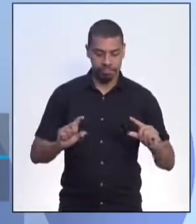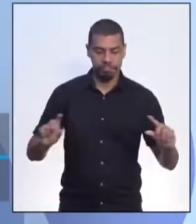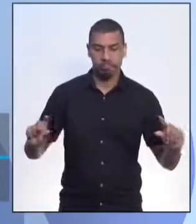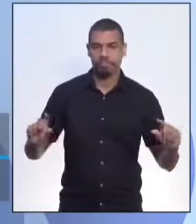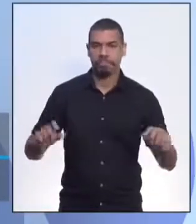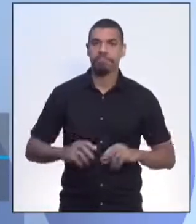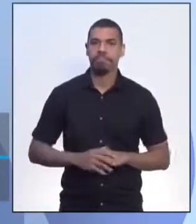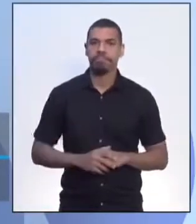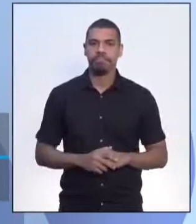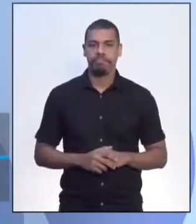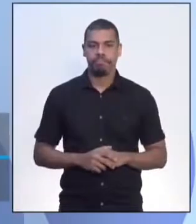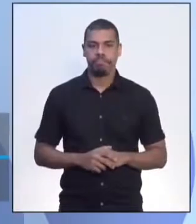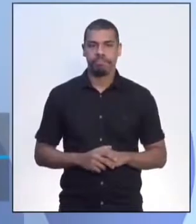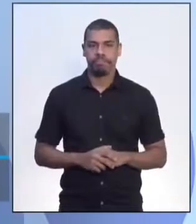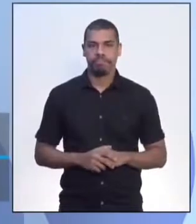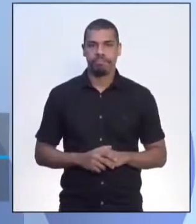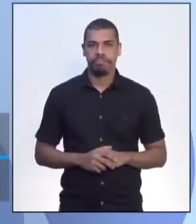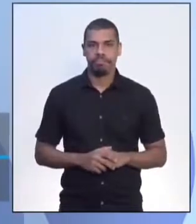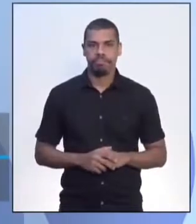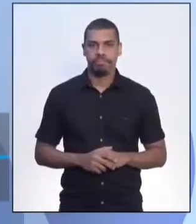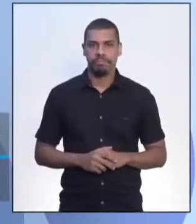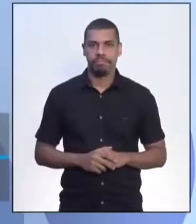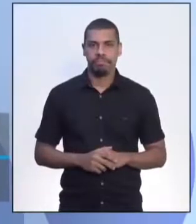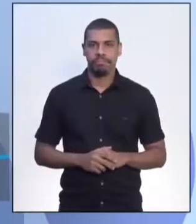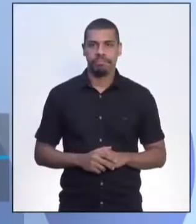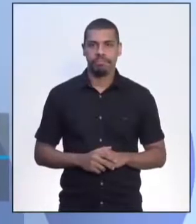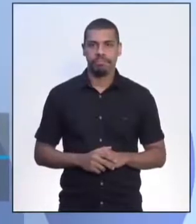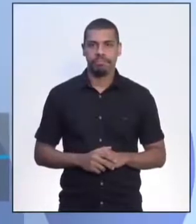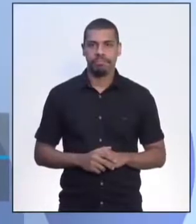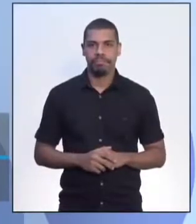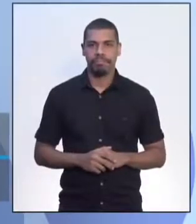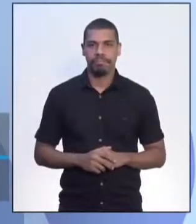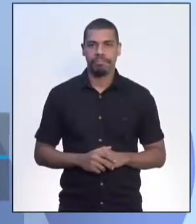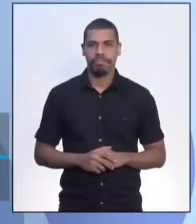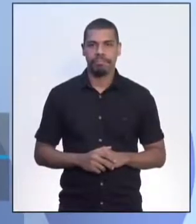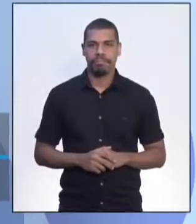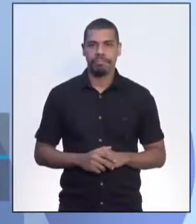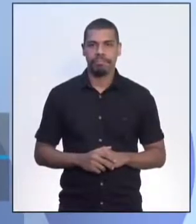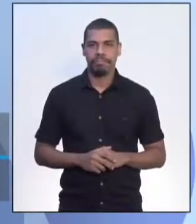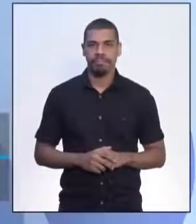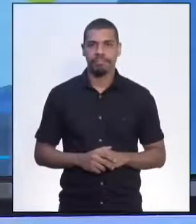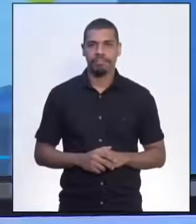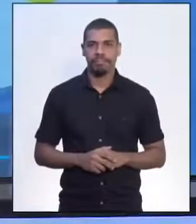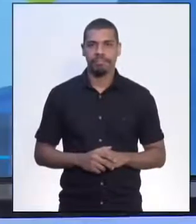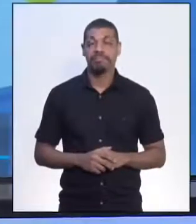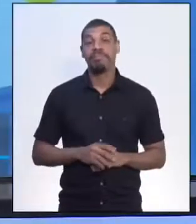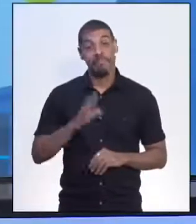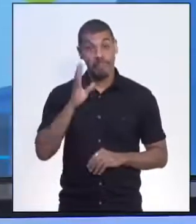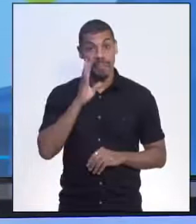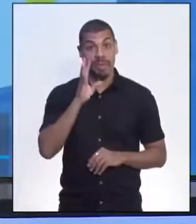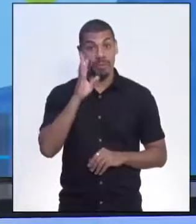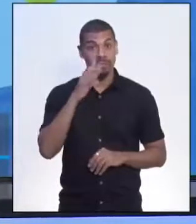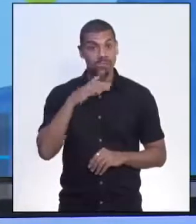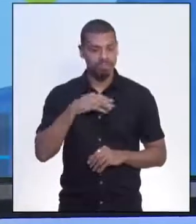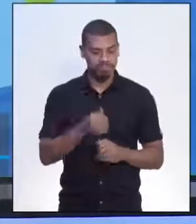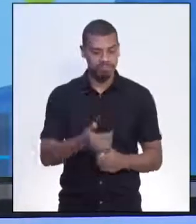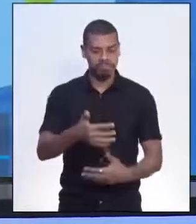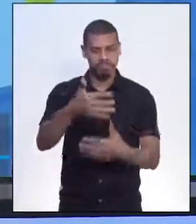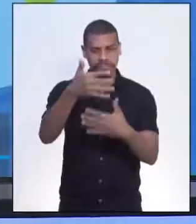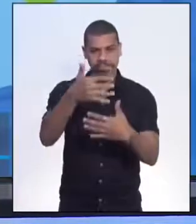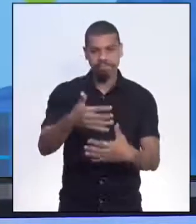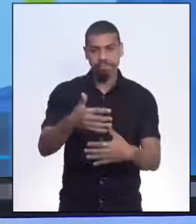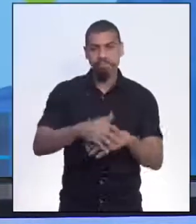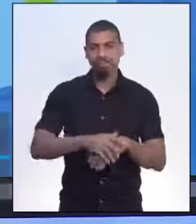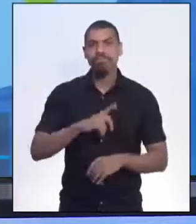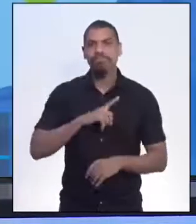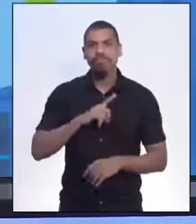shower and have breakfast, finally go to school. Acho que eles mudaram até a pessoa aí. Bem legal. Eu também acompanhei aqui o pessoal